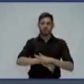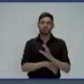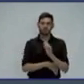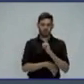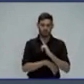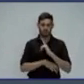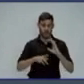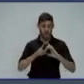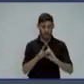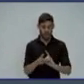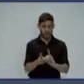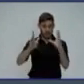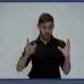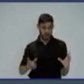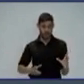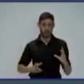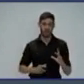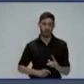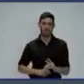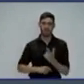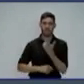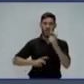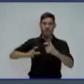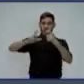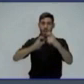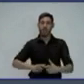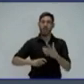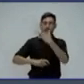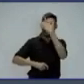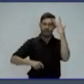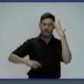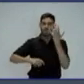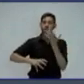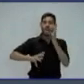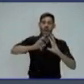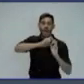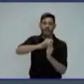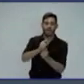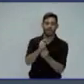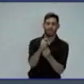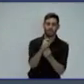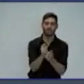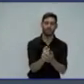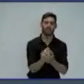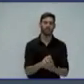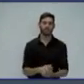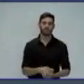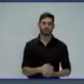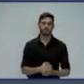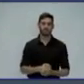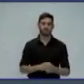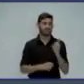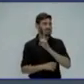A democracia só não tem lugar para quem pretenda destruí-la. Com a bênção